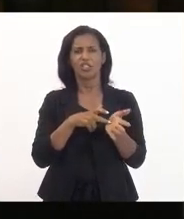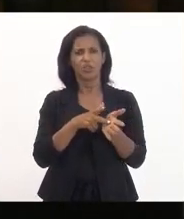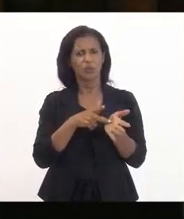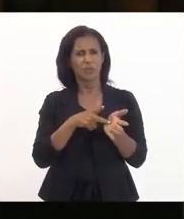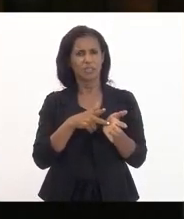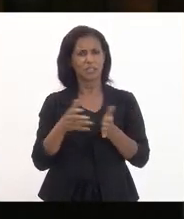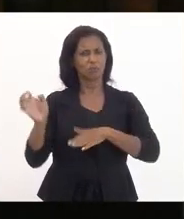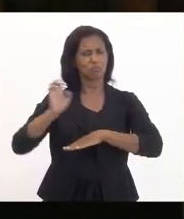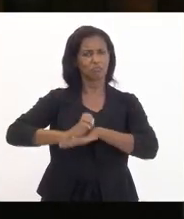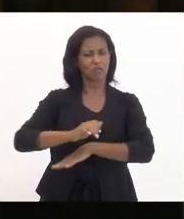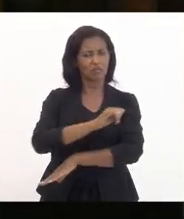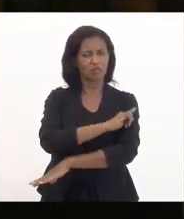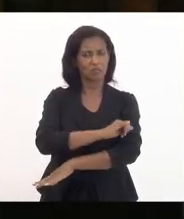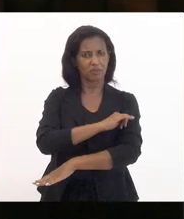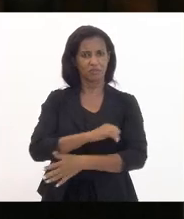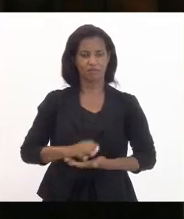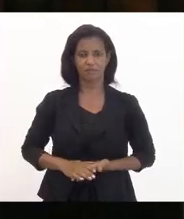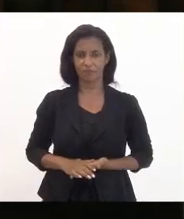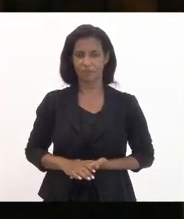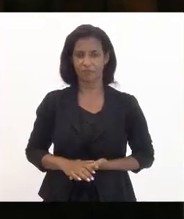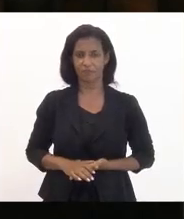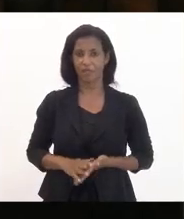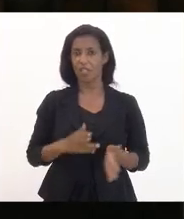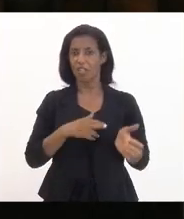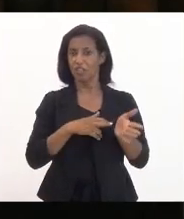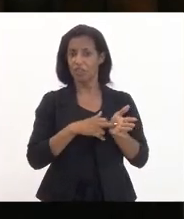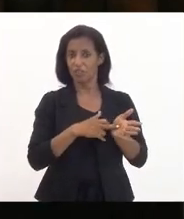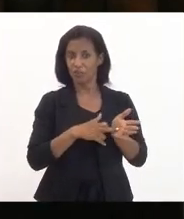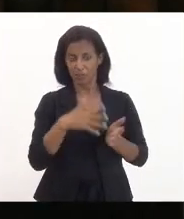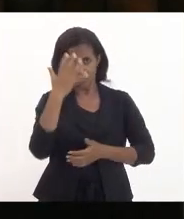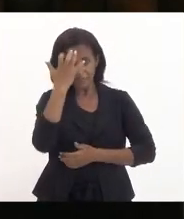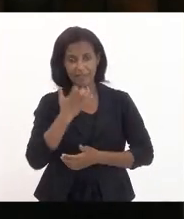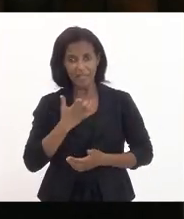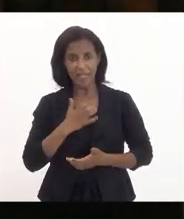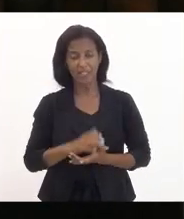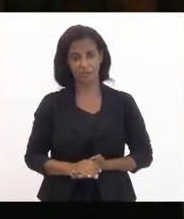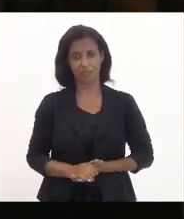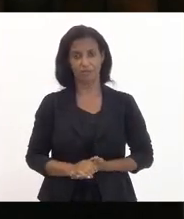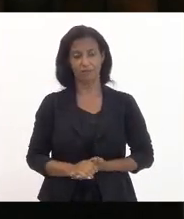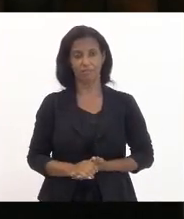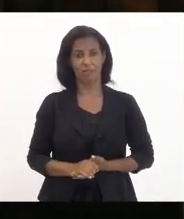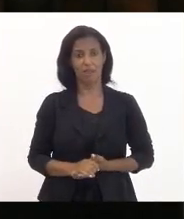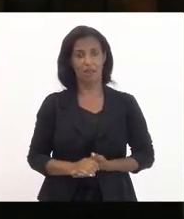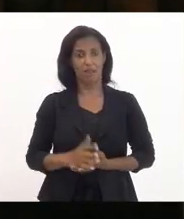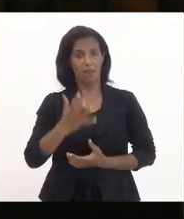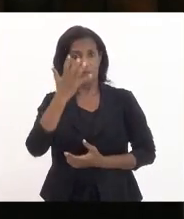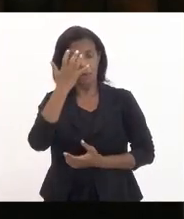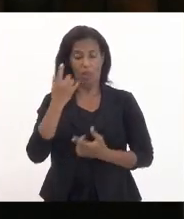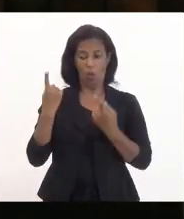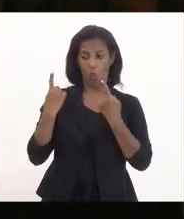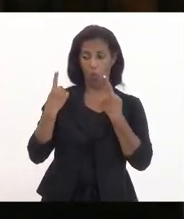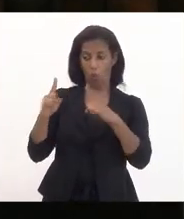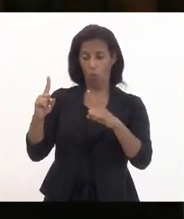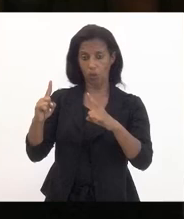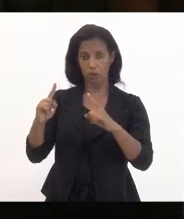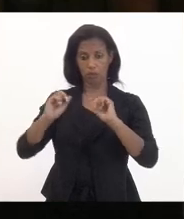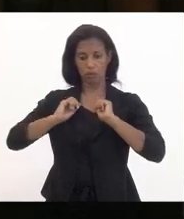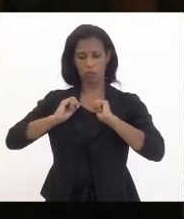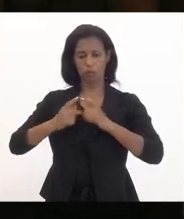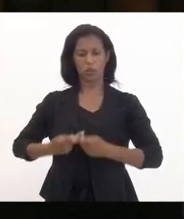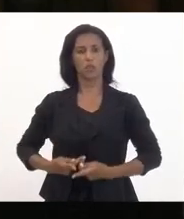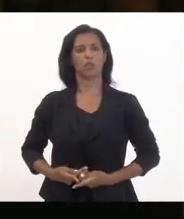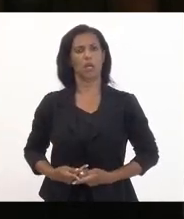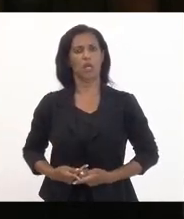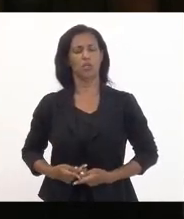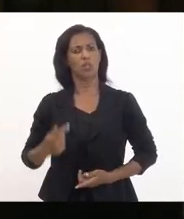Janeiro. Genocídio é algo muito sério, é algo muito grave, é algo contra a humanidade.